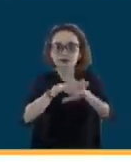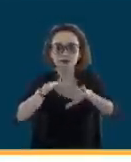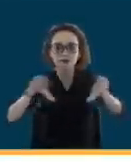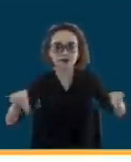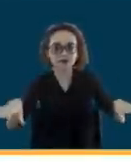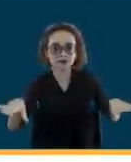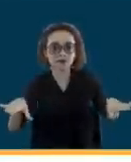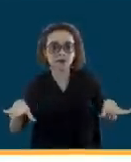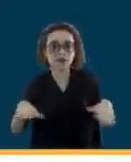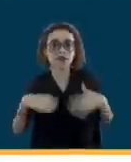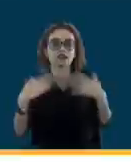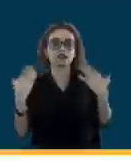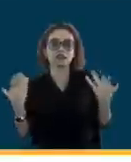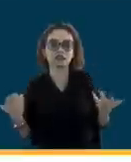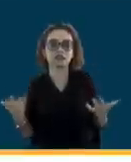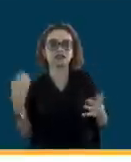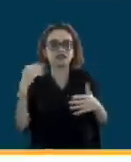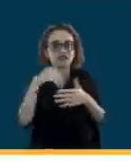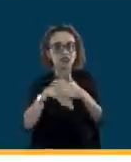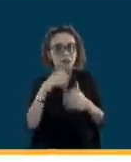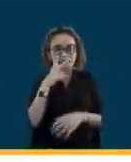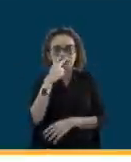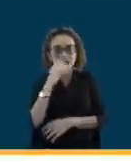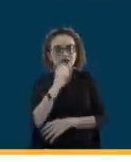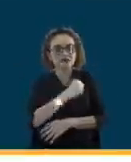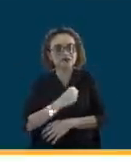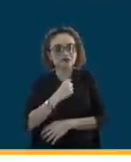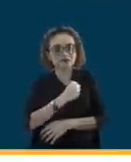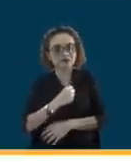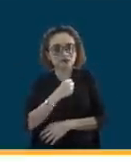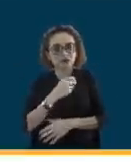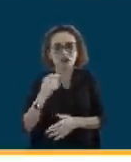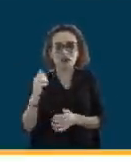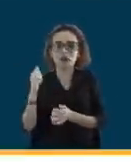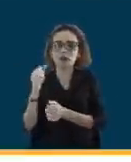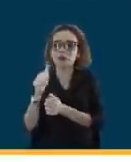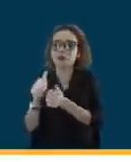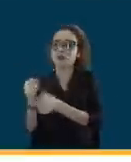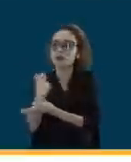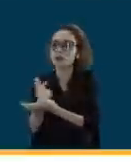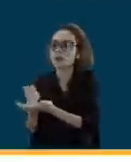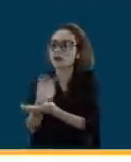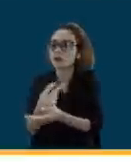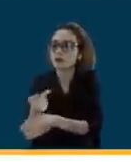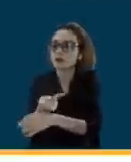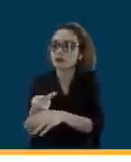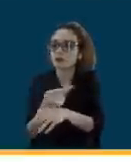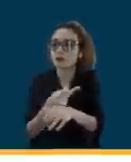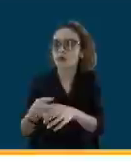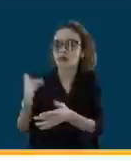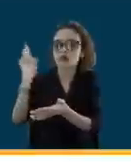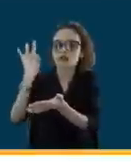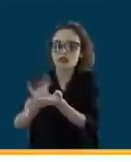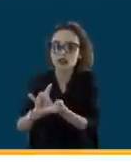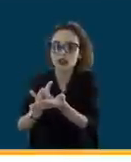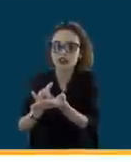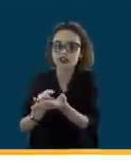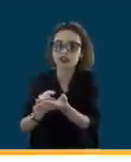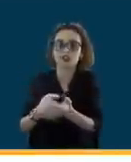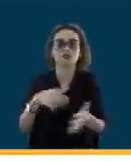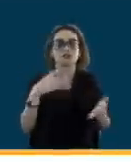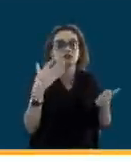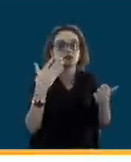trazendo dentro uma saudade. Na busca pela verdade, ele se entregou. Foi estudar no